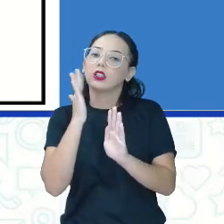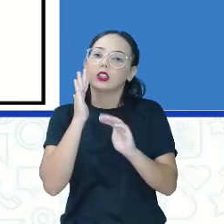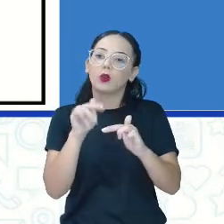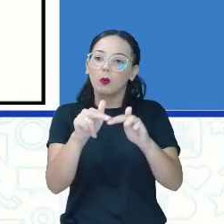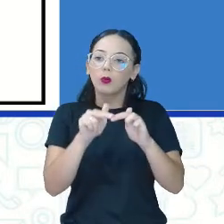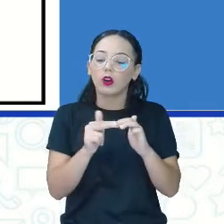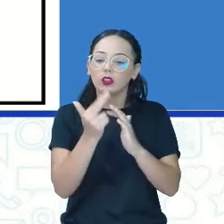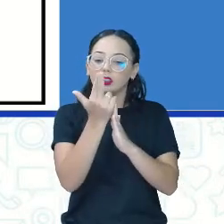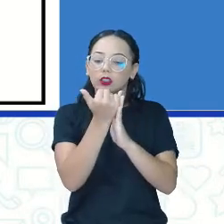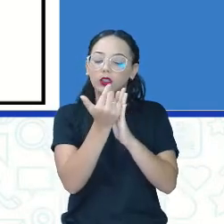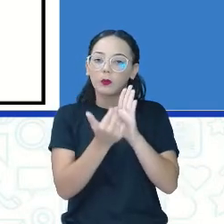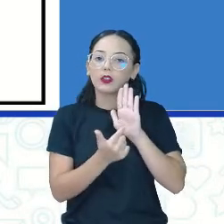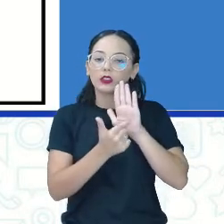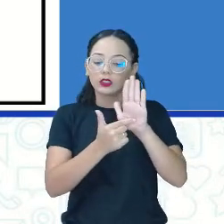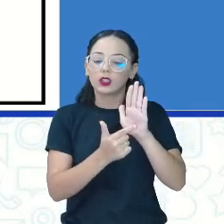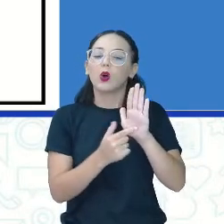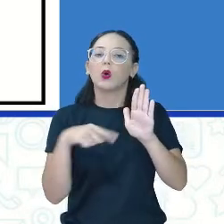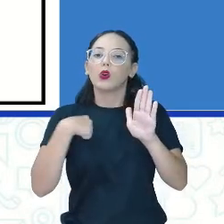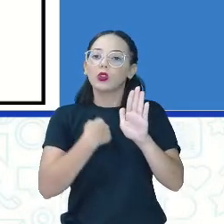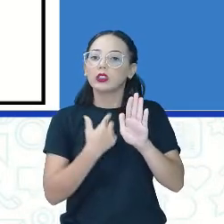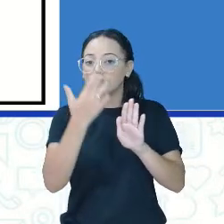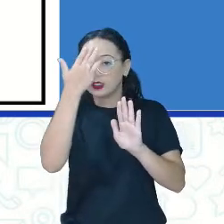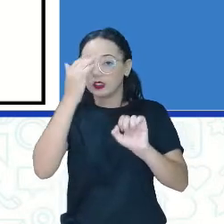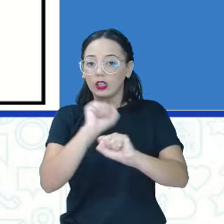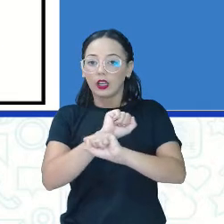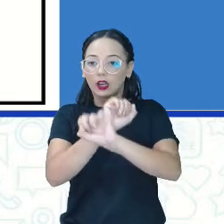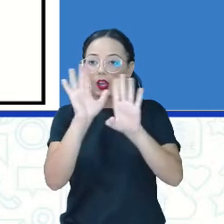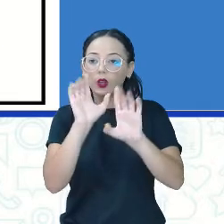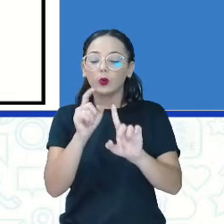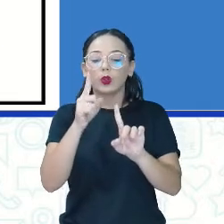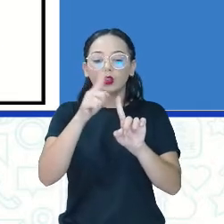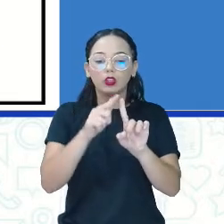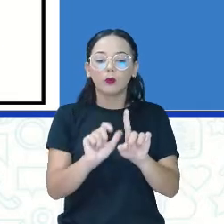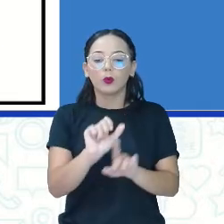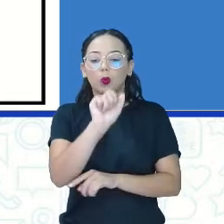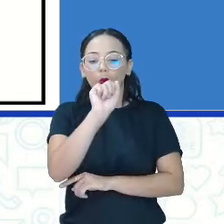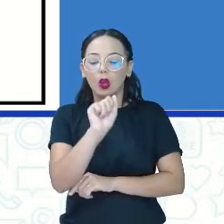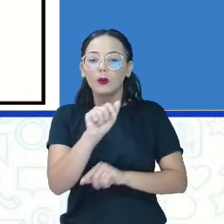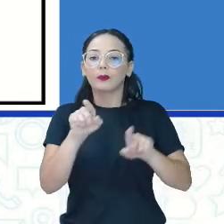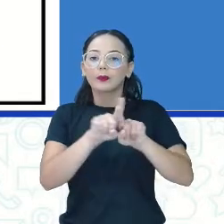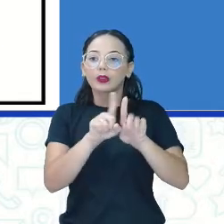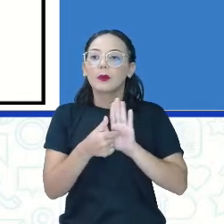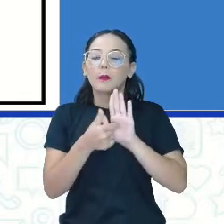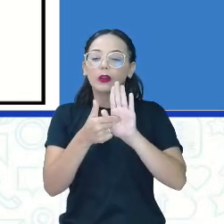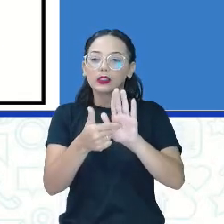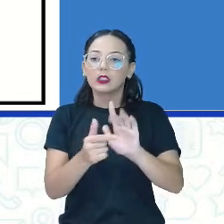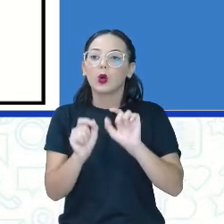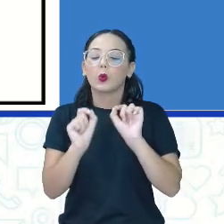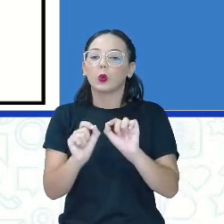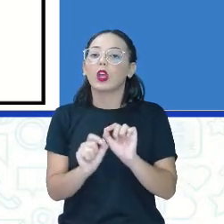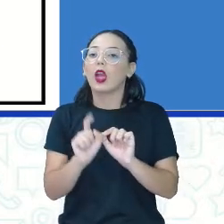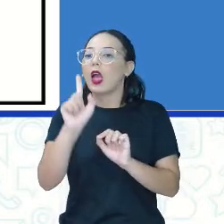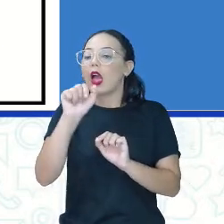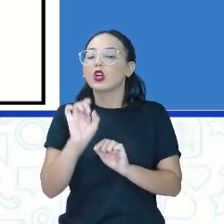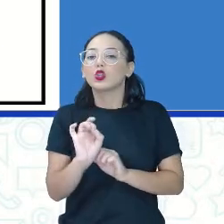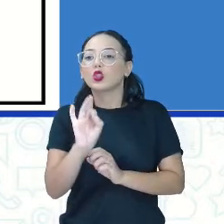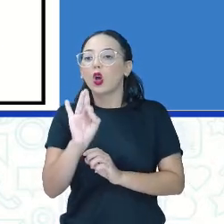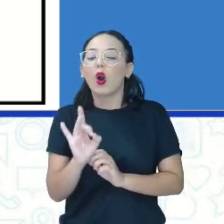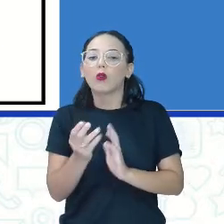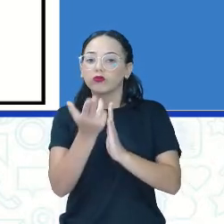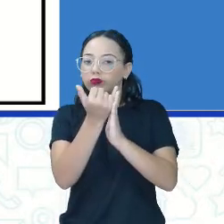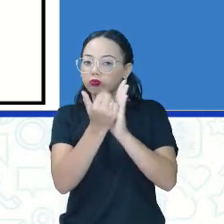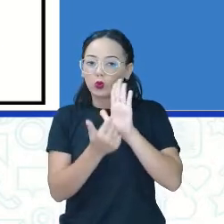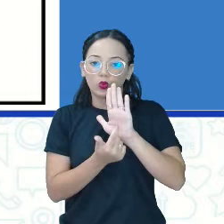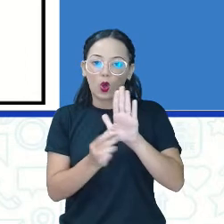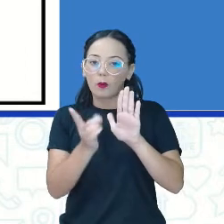dessa representação em desenho, dá para a gente entender que o tipo A, ele vai apresentar ali, isso é só